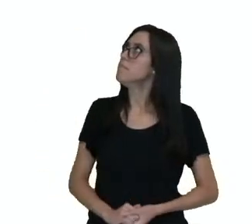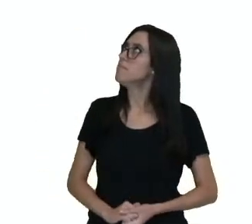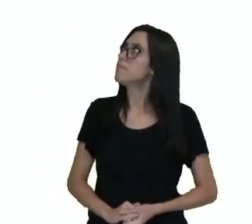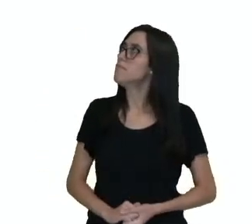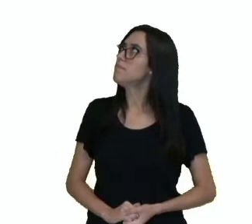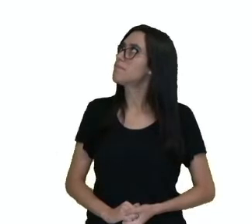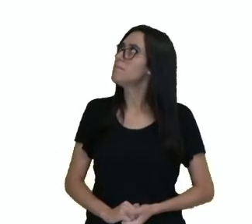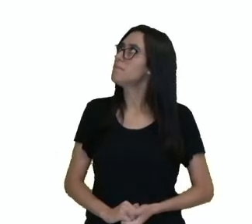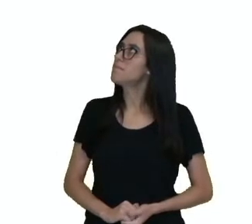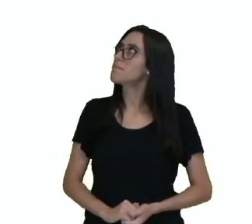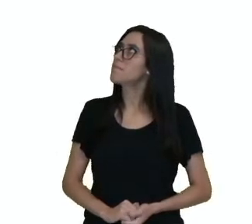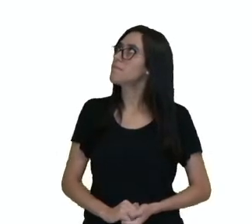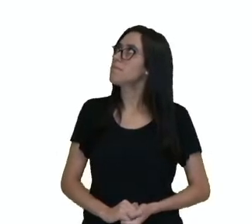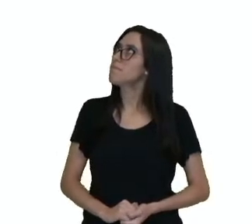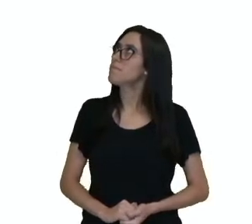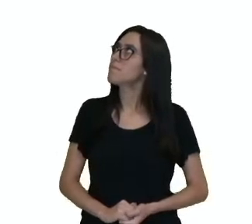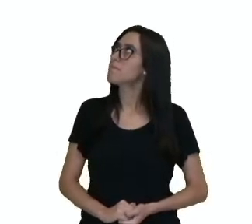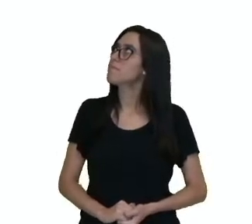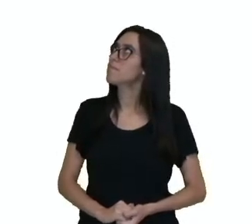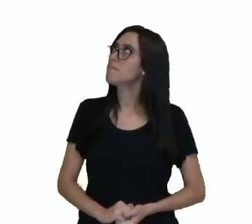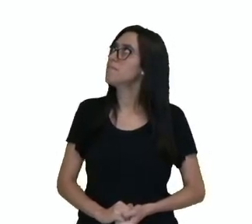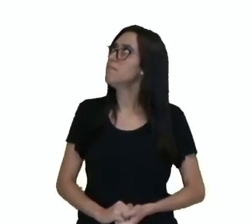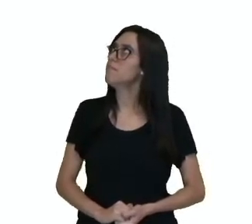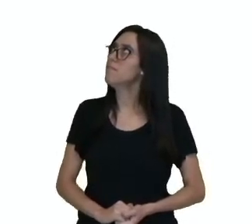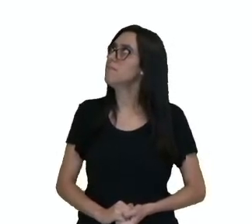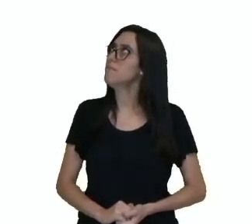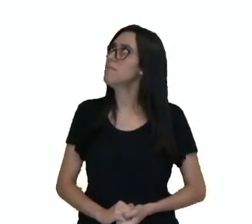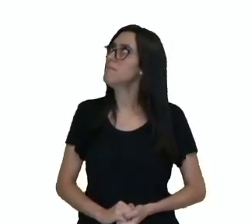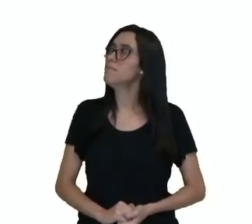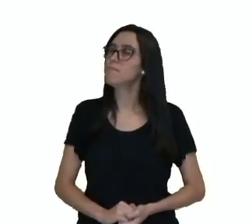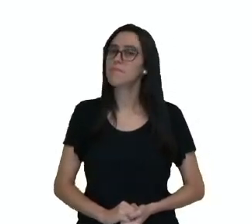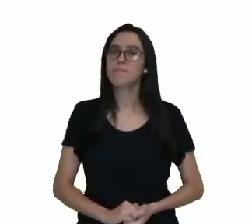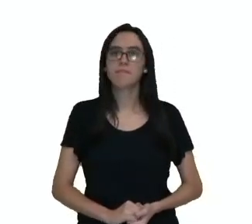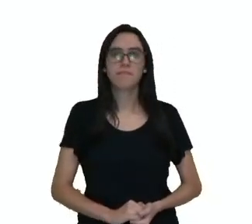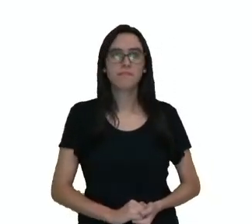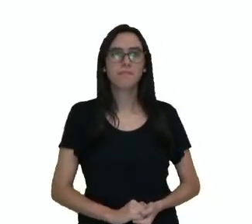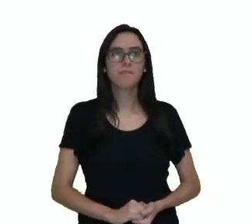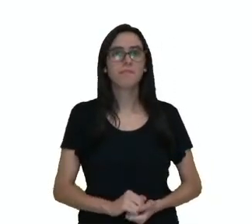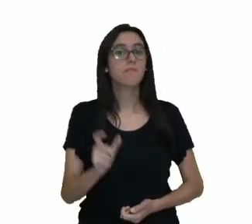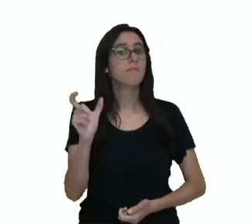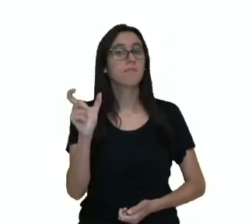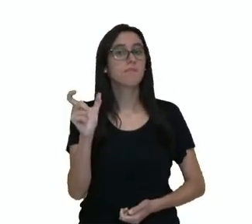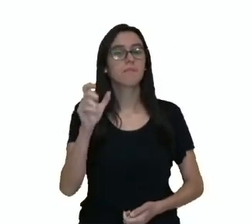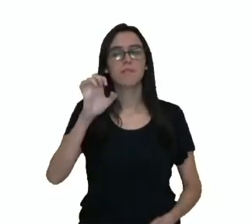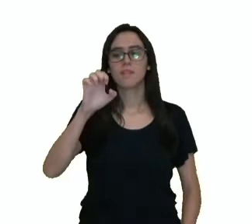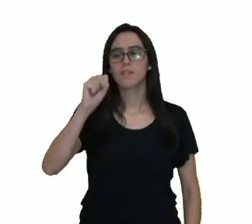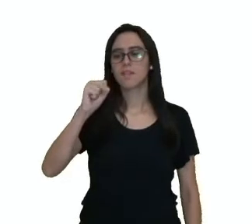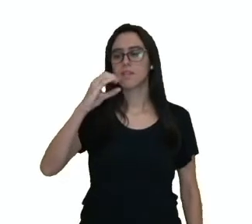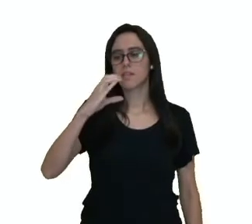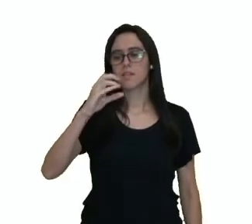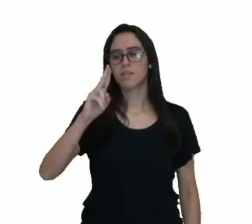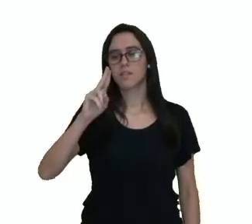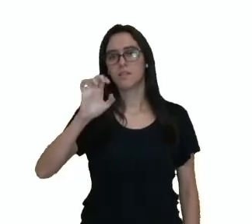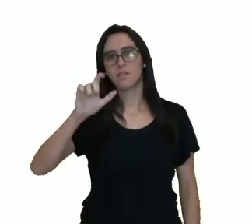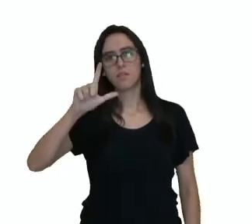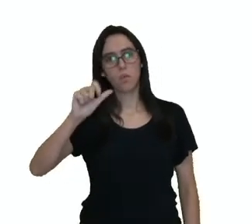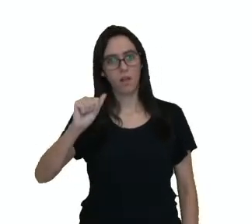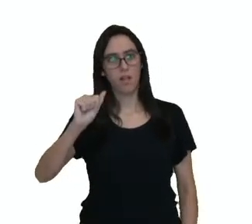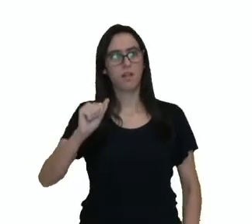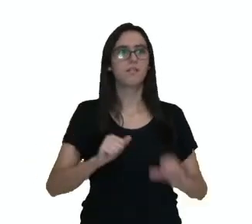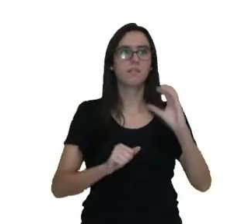C, lá U, lá E, lá L e lá A forma a palavra escuela. Lá